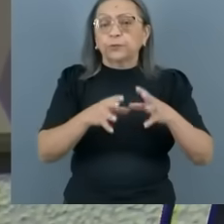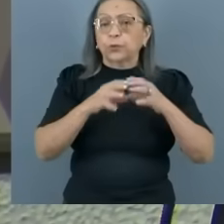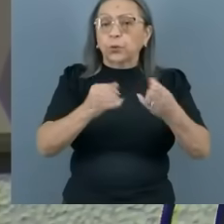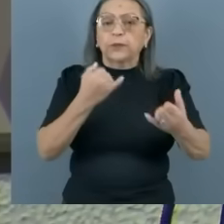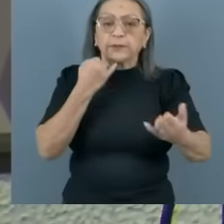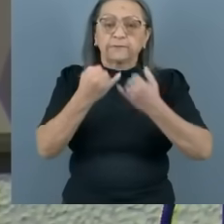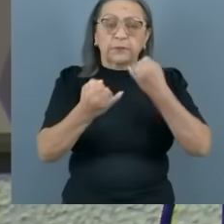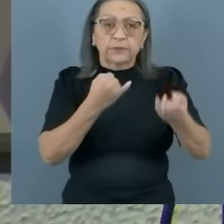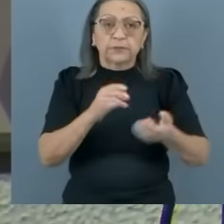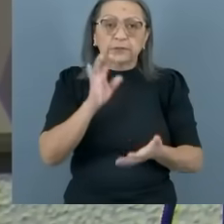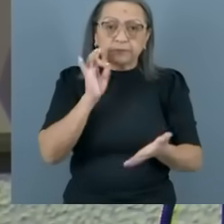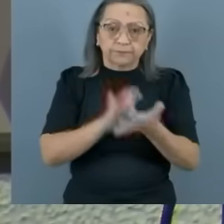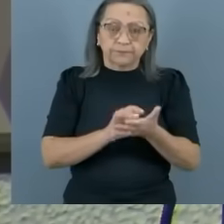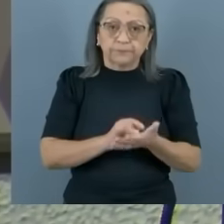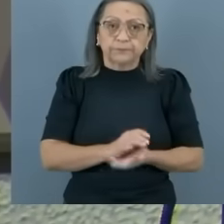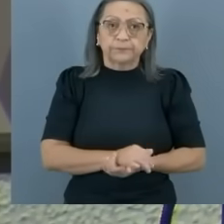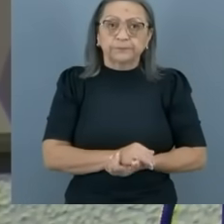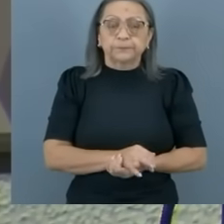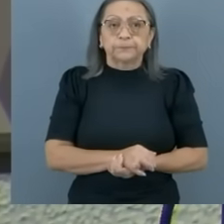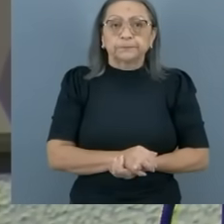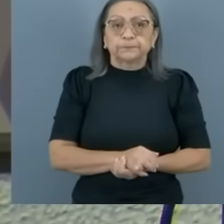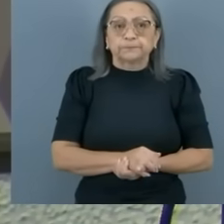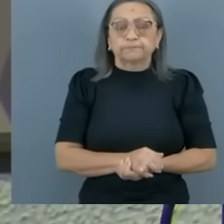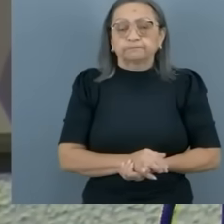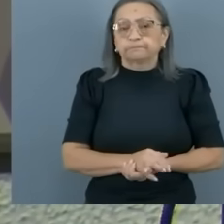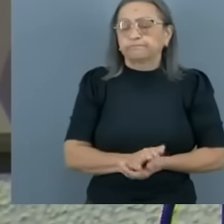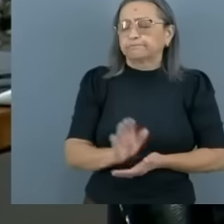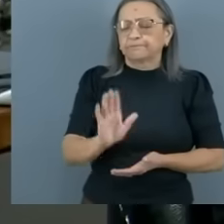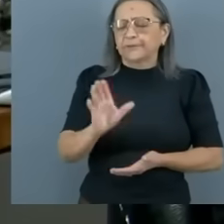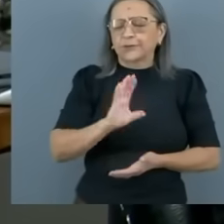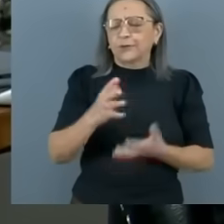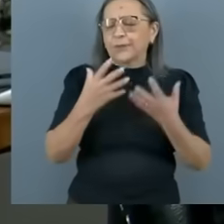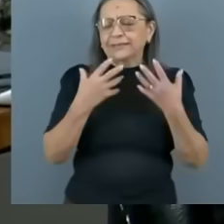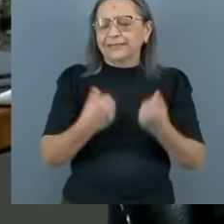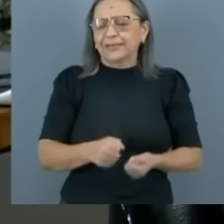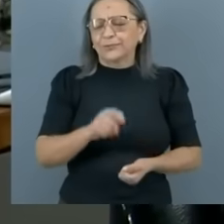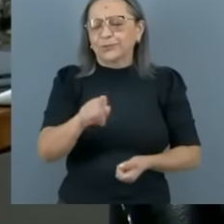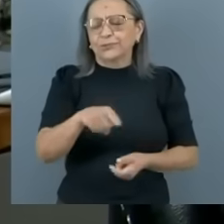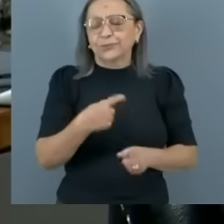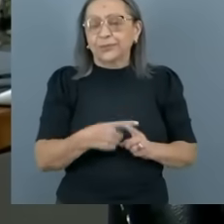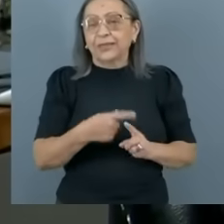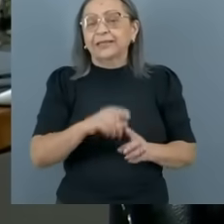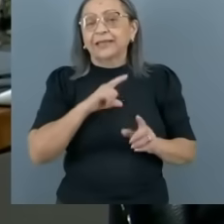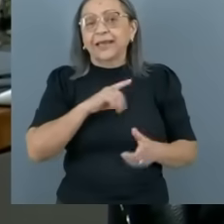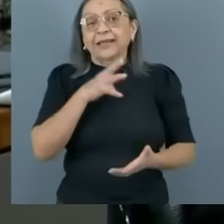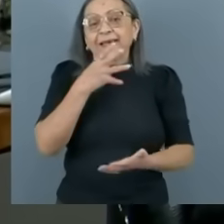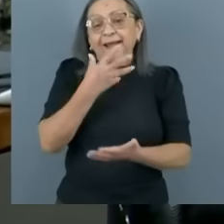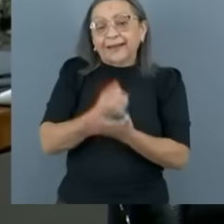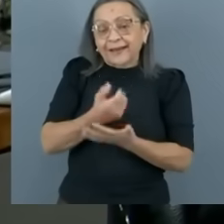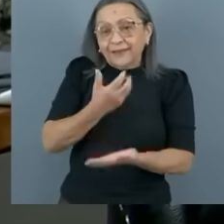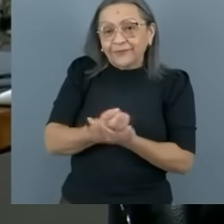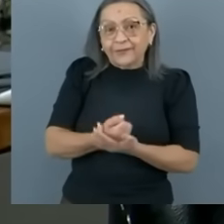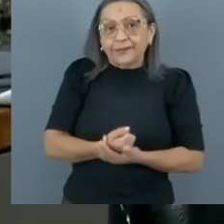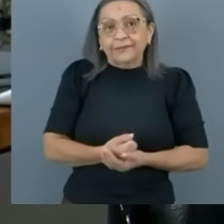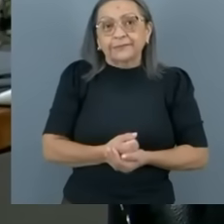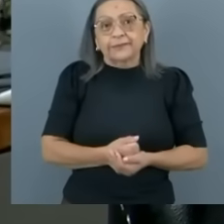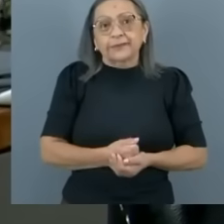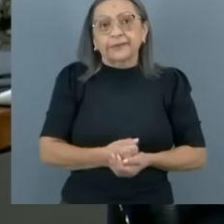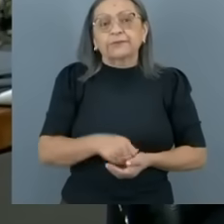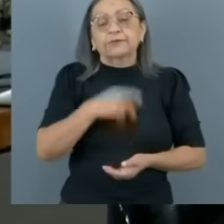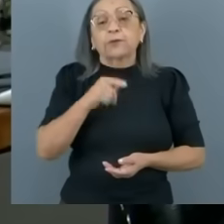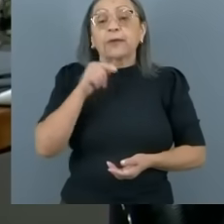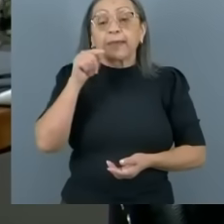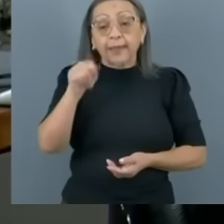informação efetiva sobre essa Senhor presidente, eu situação. não aceito o que foi dito, porque está nas notas taquigráficas. Vou espiar o que Vossa Excelência falou. Pode ser. Ela, Márcia